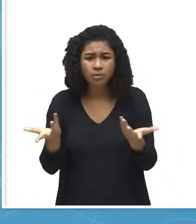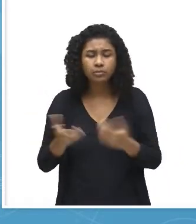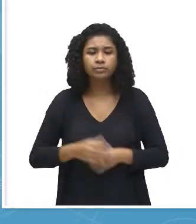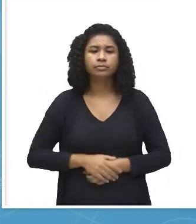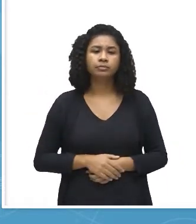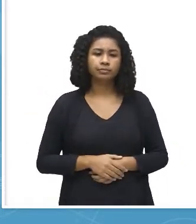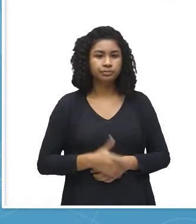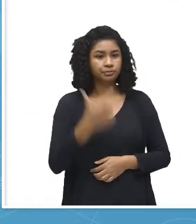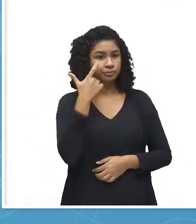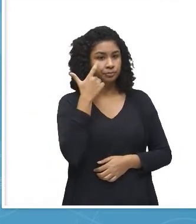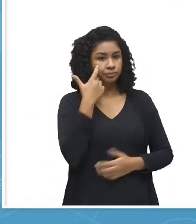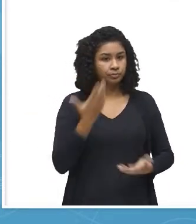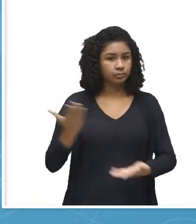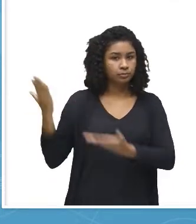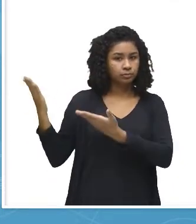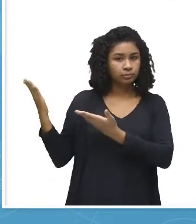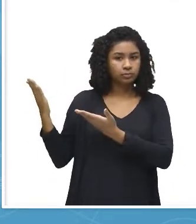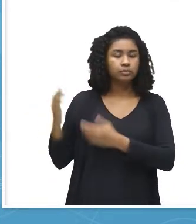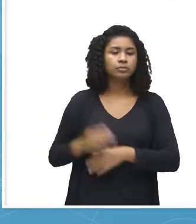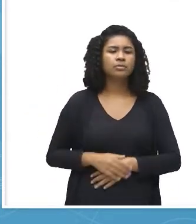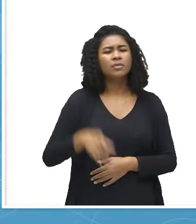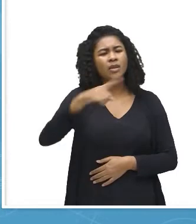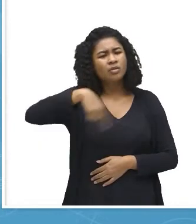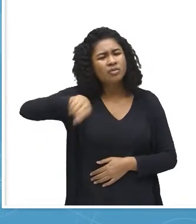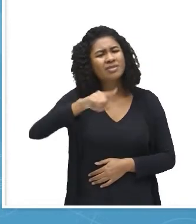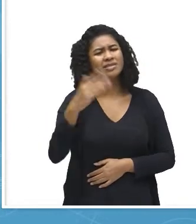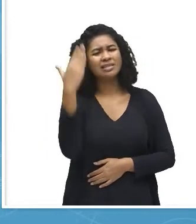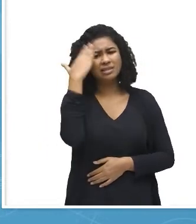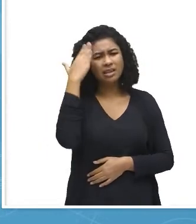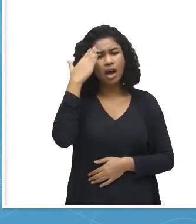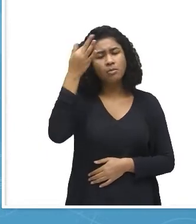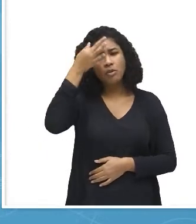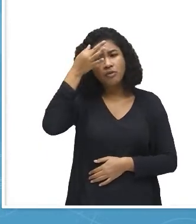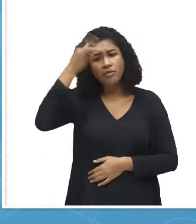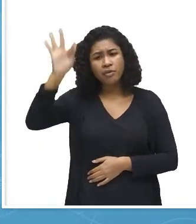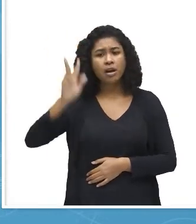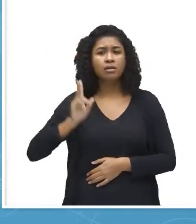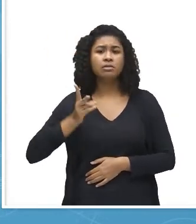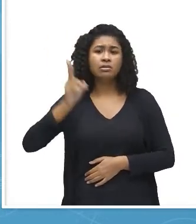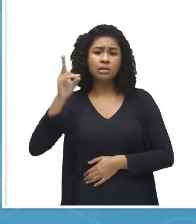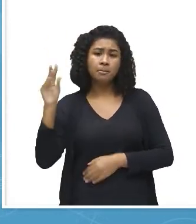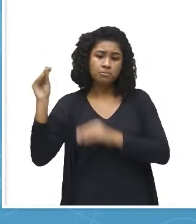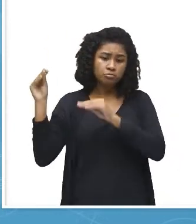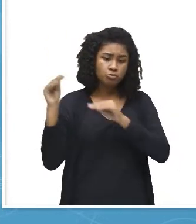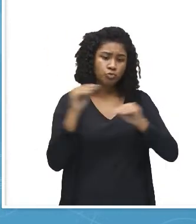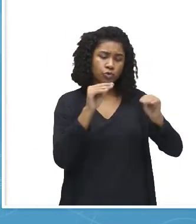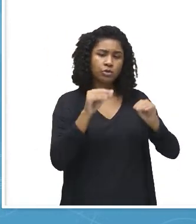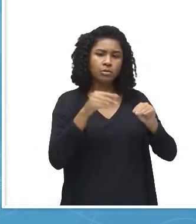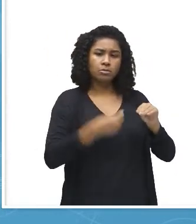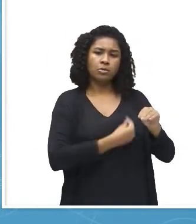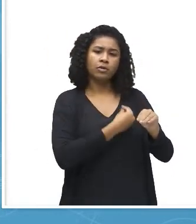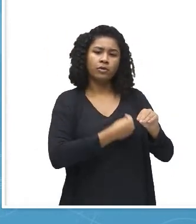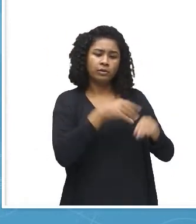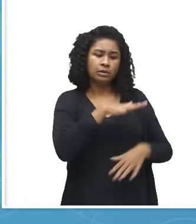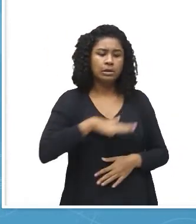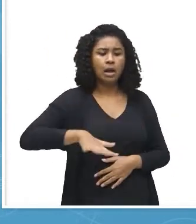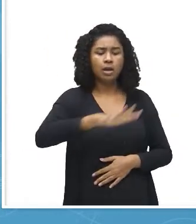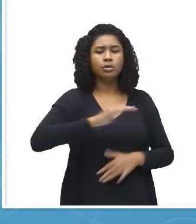para o nosso slide, os franceses, eles dominavam diretamente a região onde hoje é a